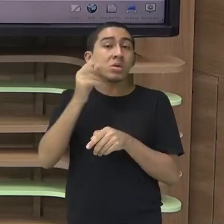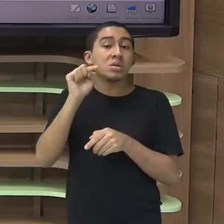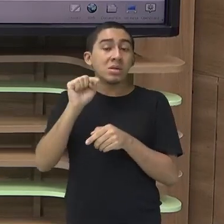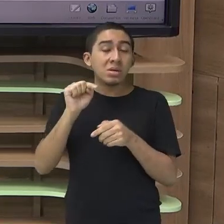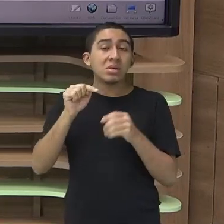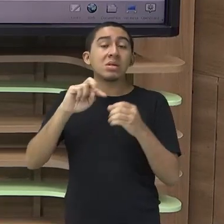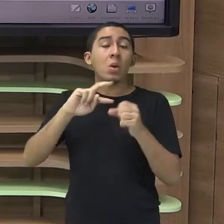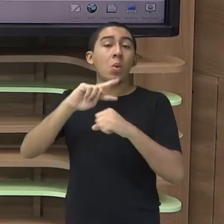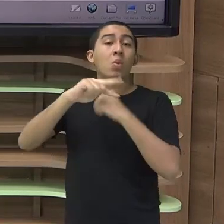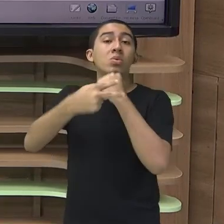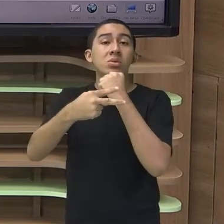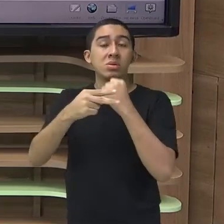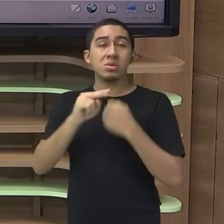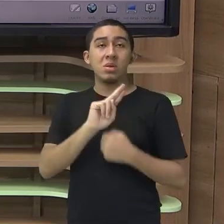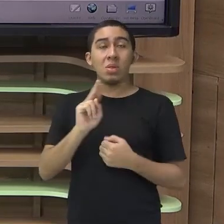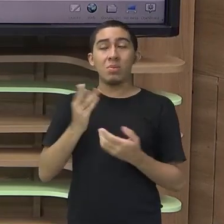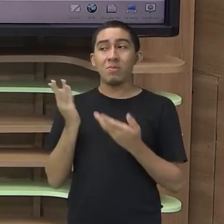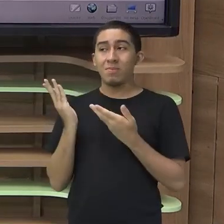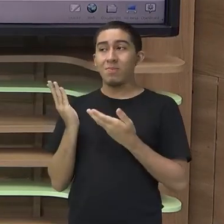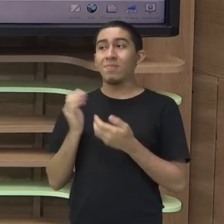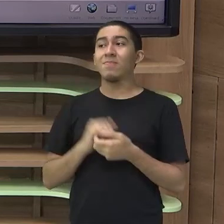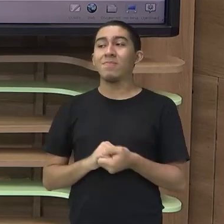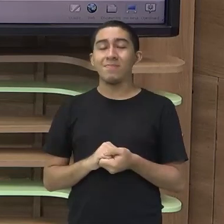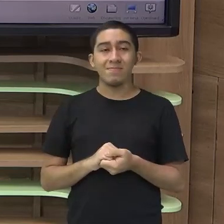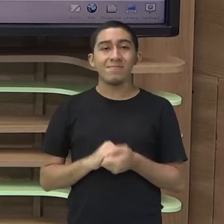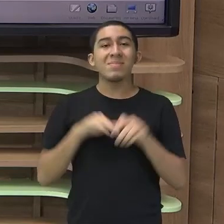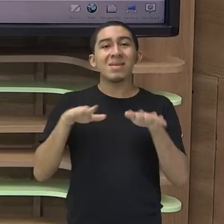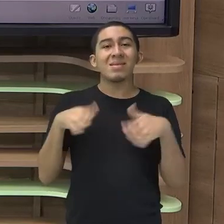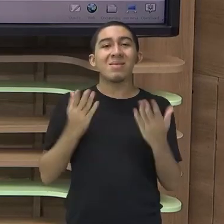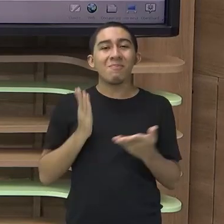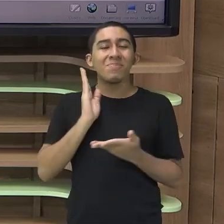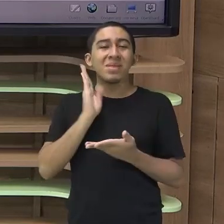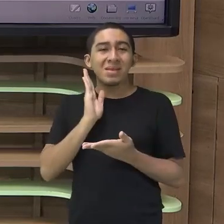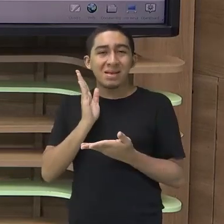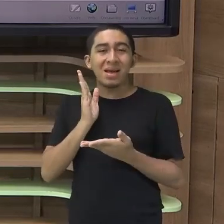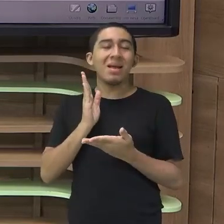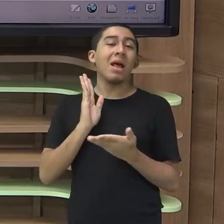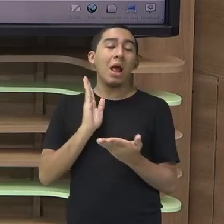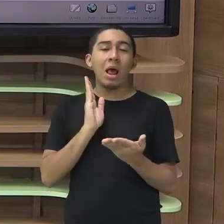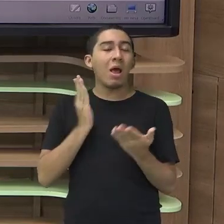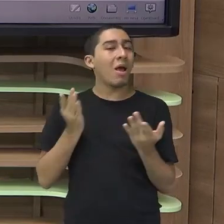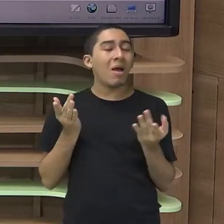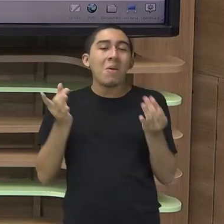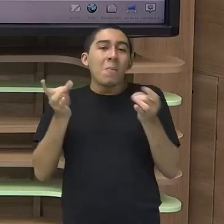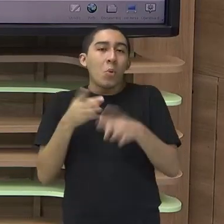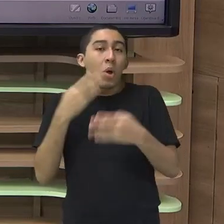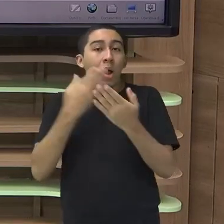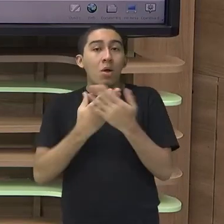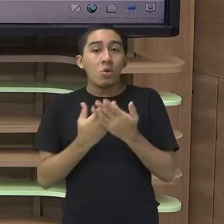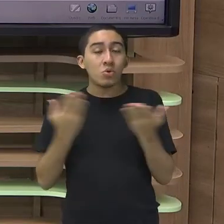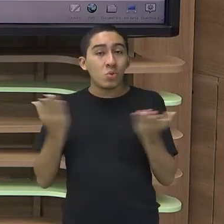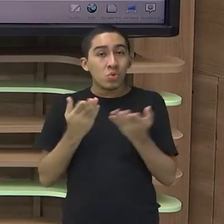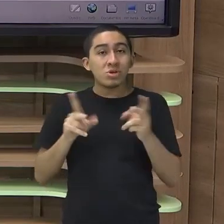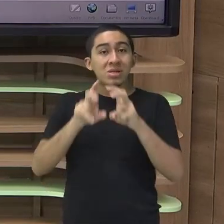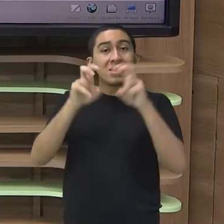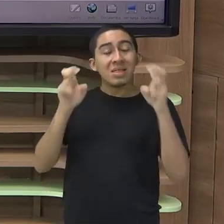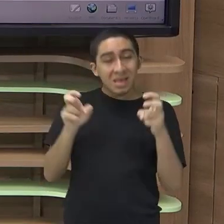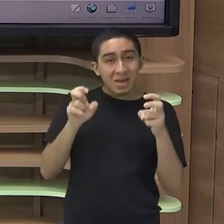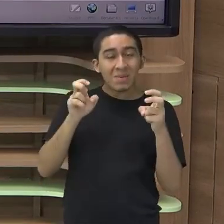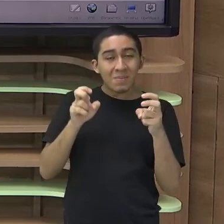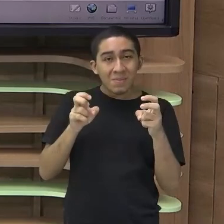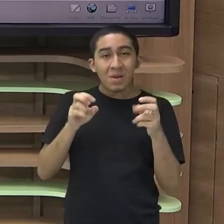síndrome Cri-du-Chat. Muito bem, chegamos aqui ao final da nossa aula de hoje, falando